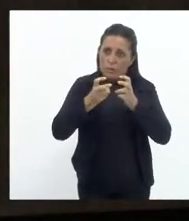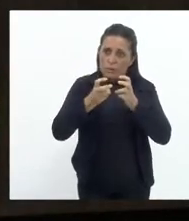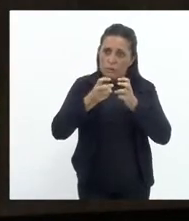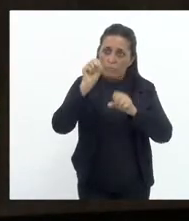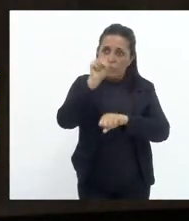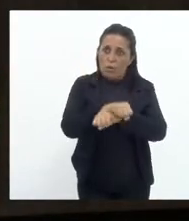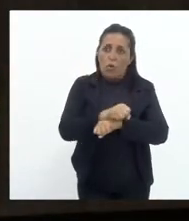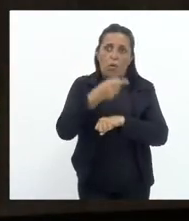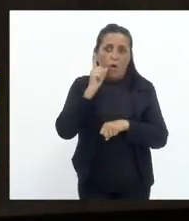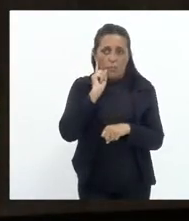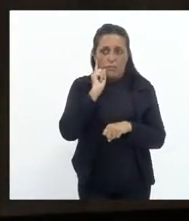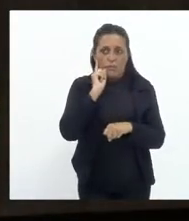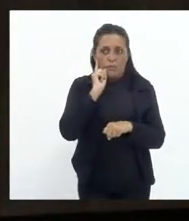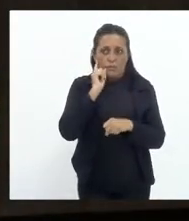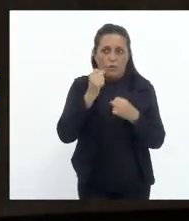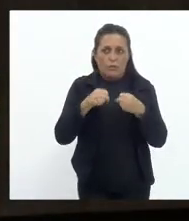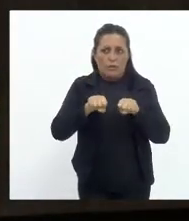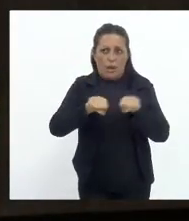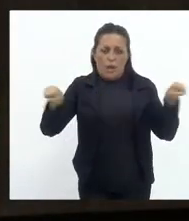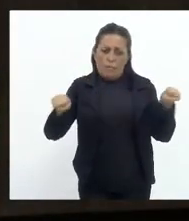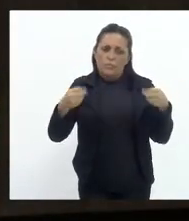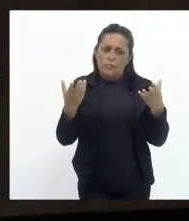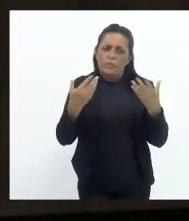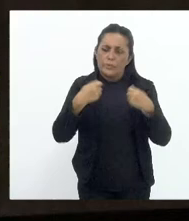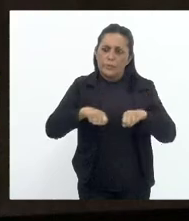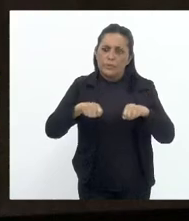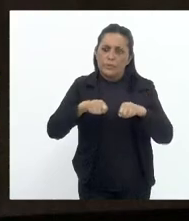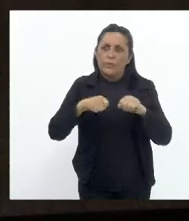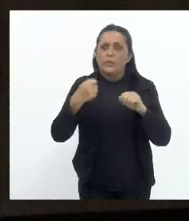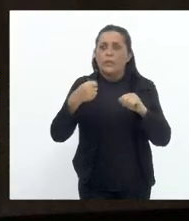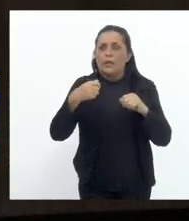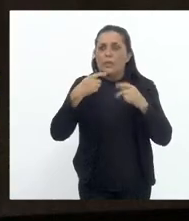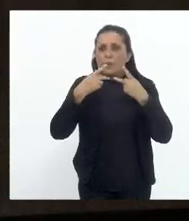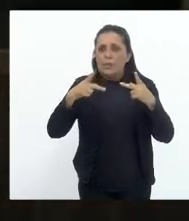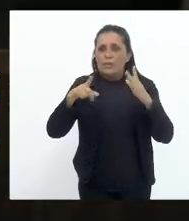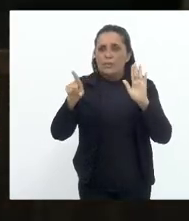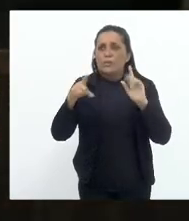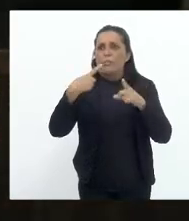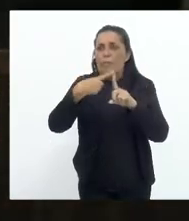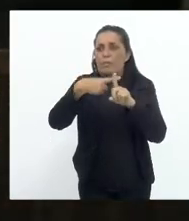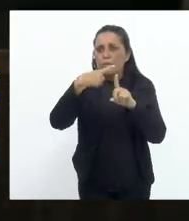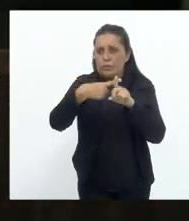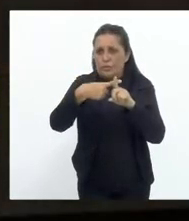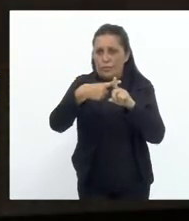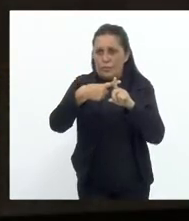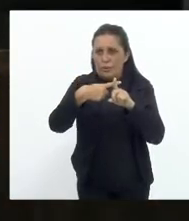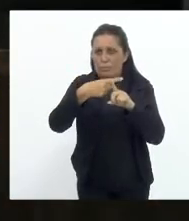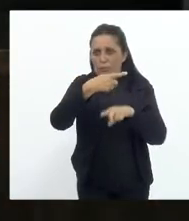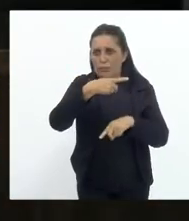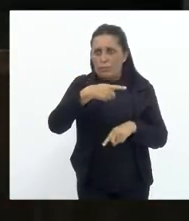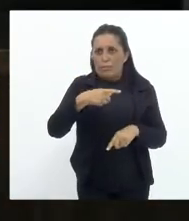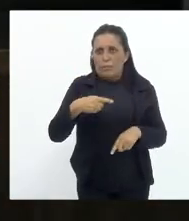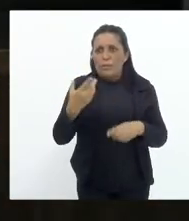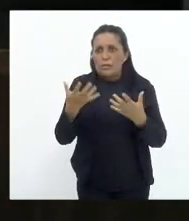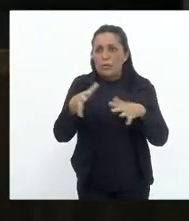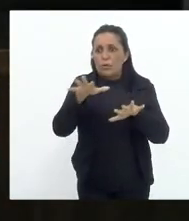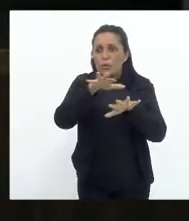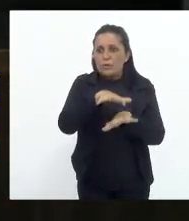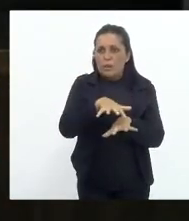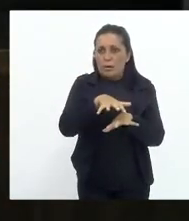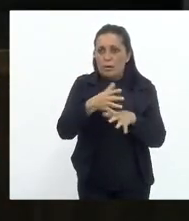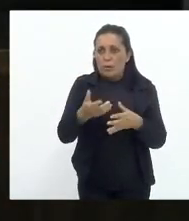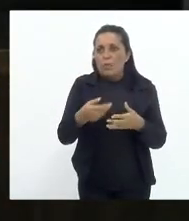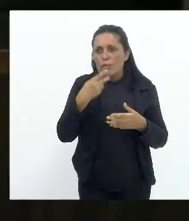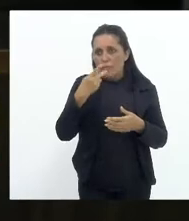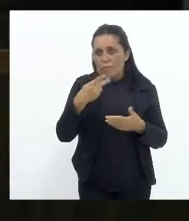ficou paralisado ontem pode roubo de cargas que é oportuno e uma mensagem positiva na Assembleia Legislativa enfrentamento desse problema pensar em inclusão lá